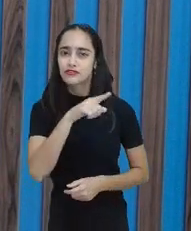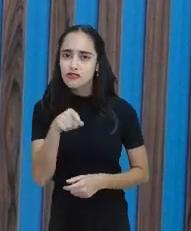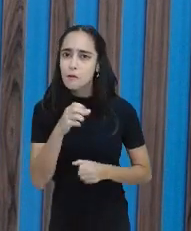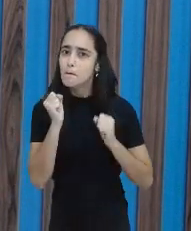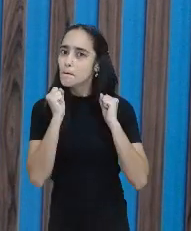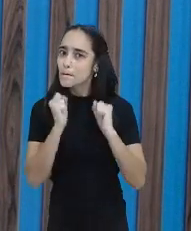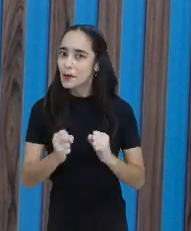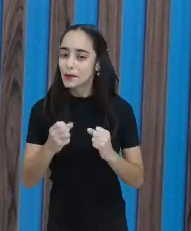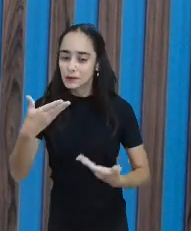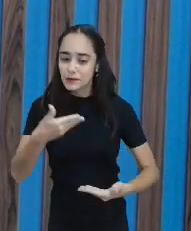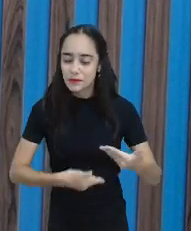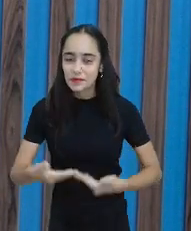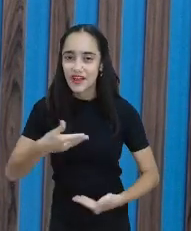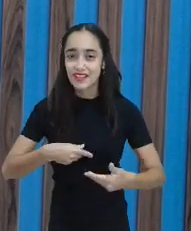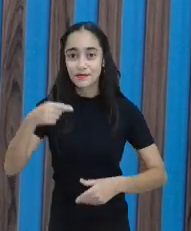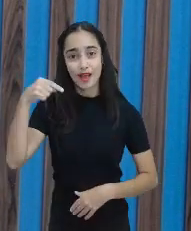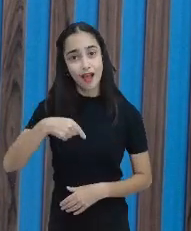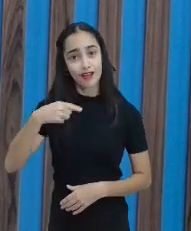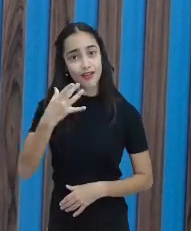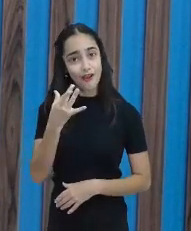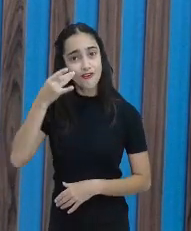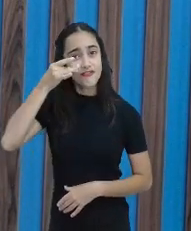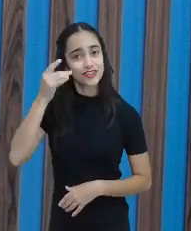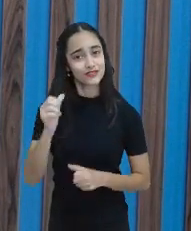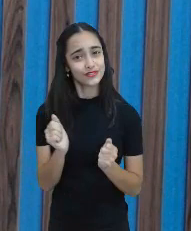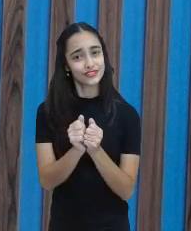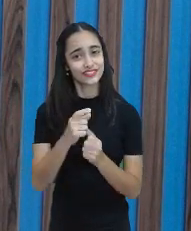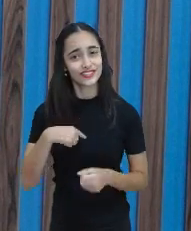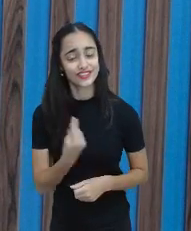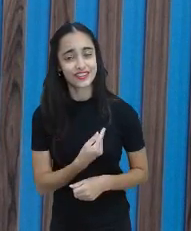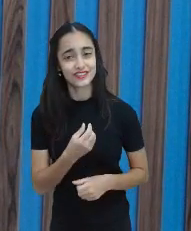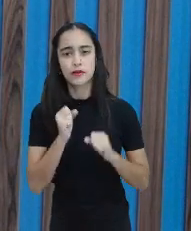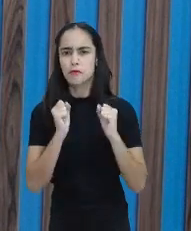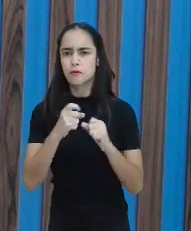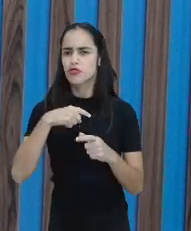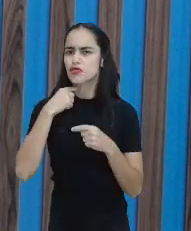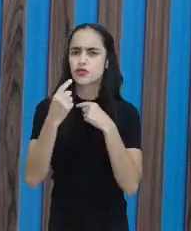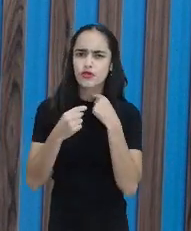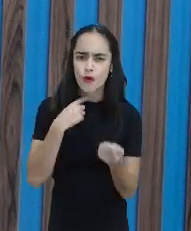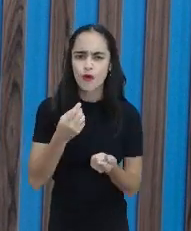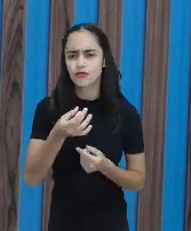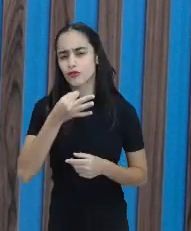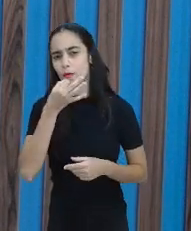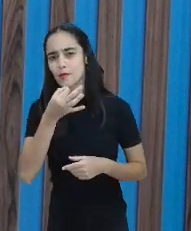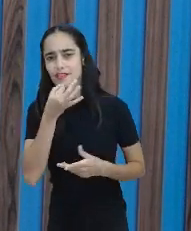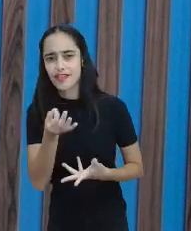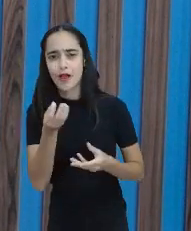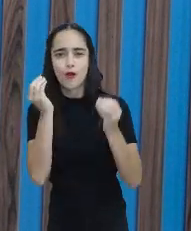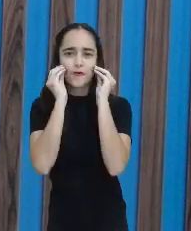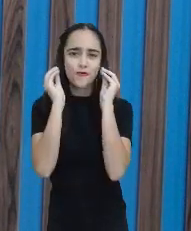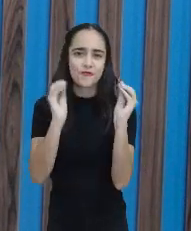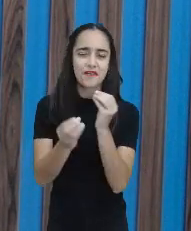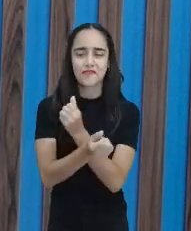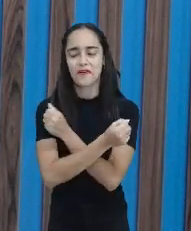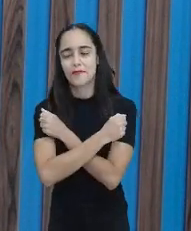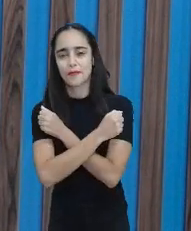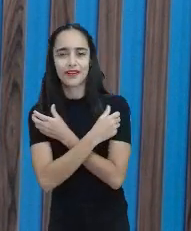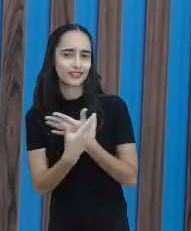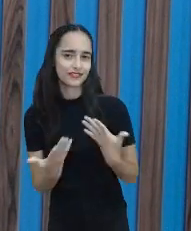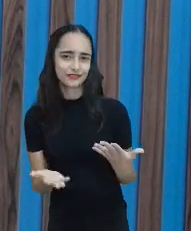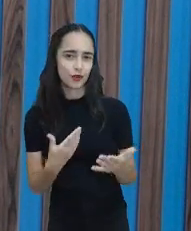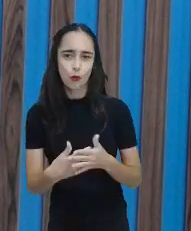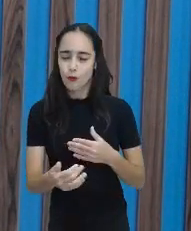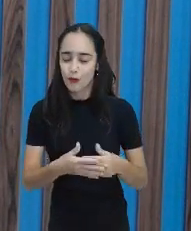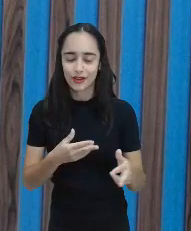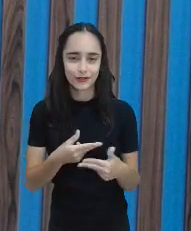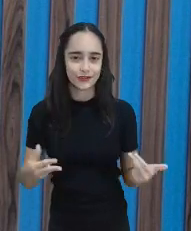gente. Olha que legal. Tirar dúvidas, mandar um alô, um beijo, um abraço que a gente sempre gosta, certo? E se você não